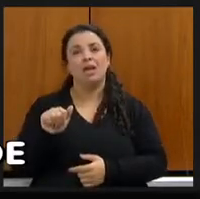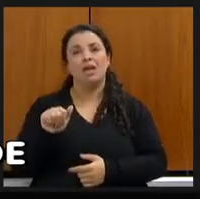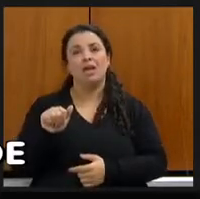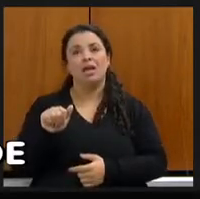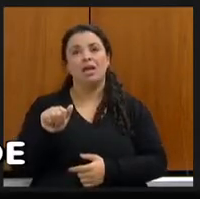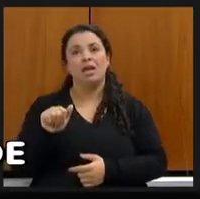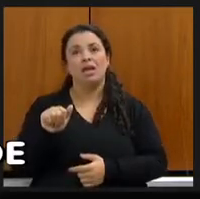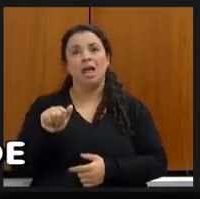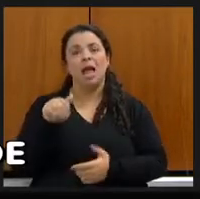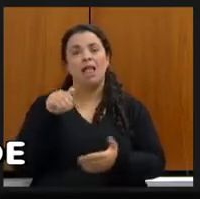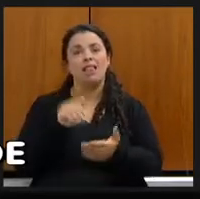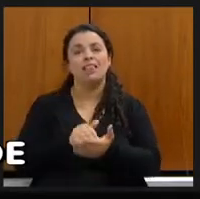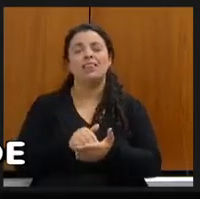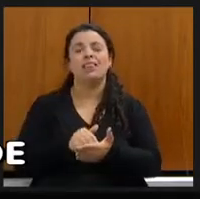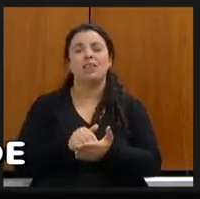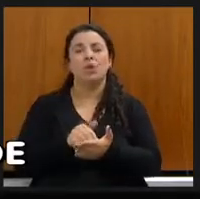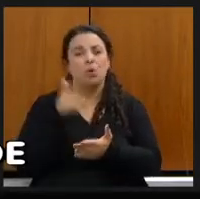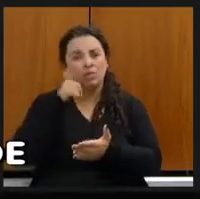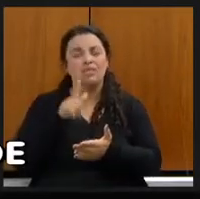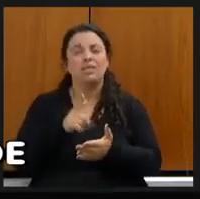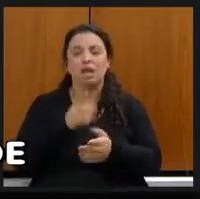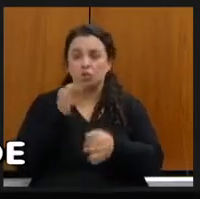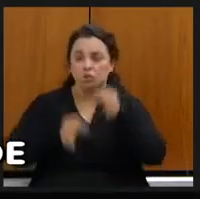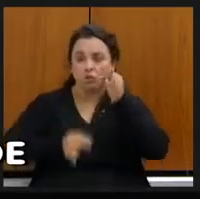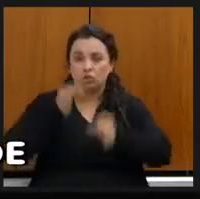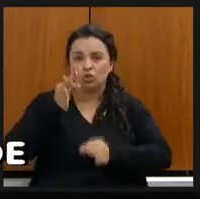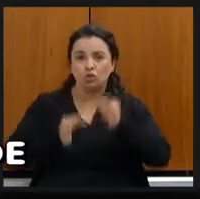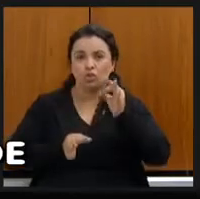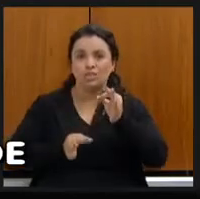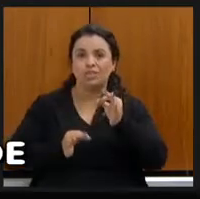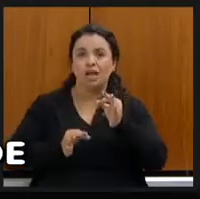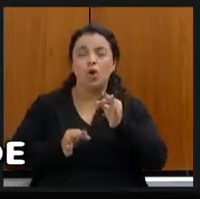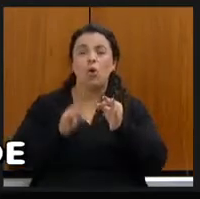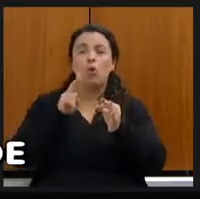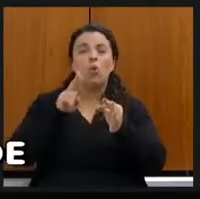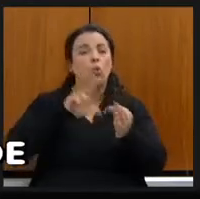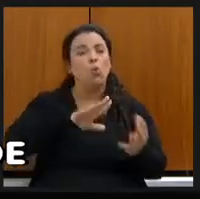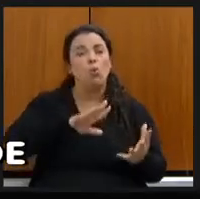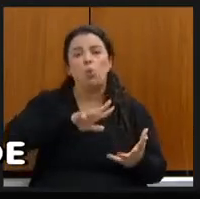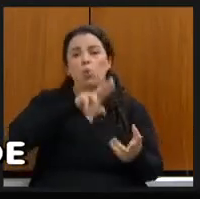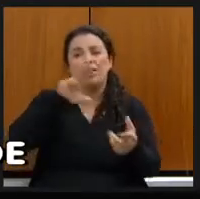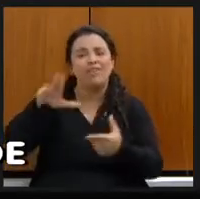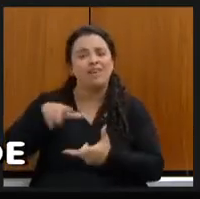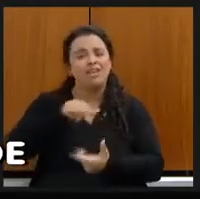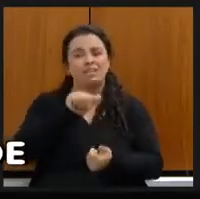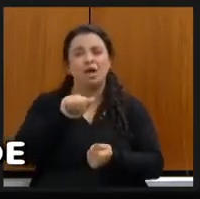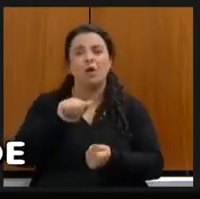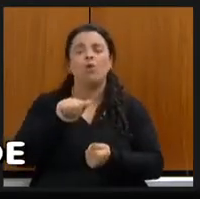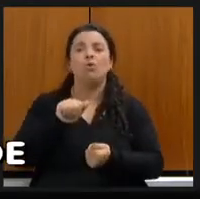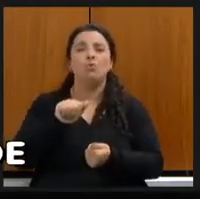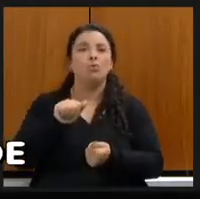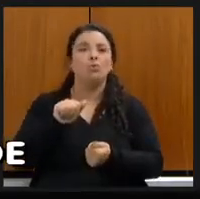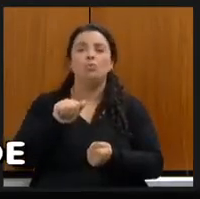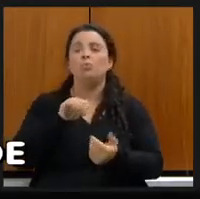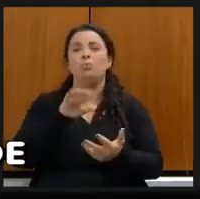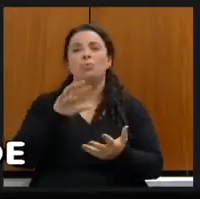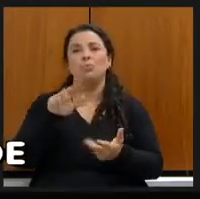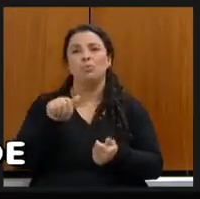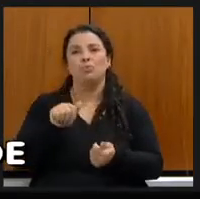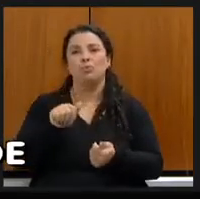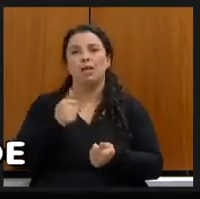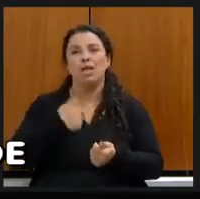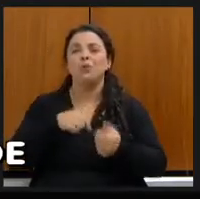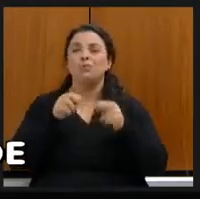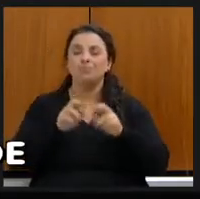universal para todos os seres humanos no planeta Terra espero estar com vocês